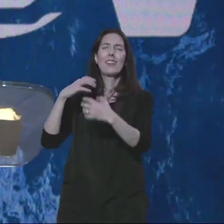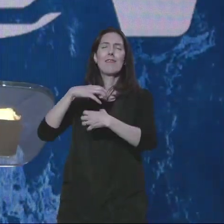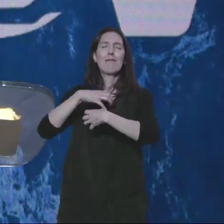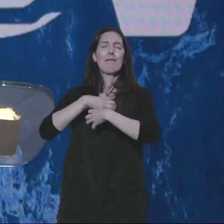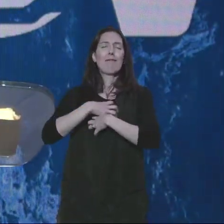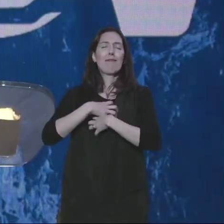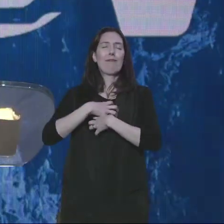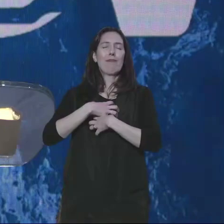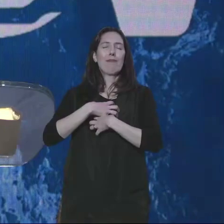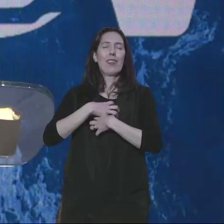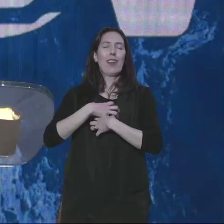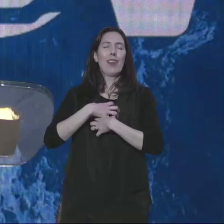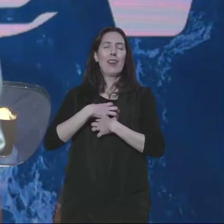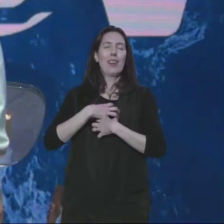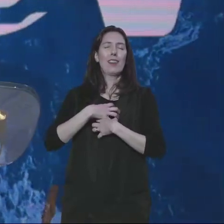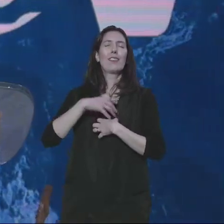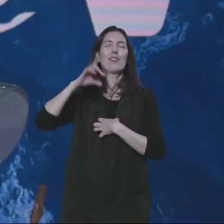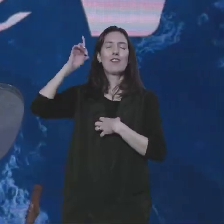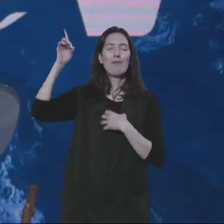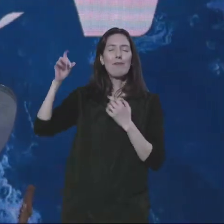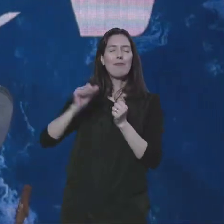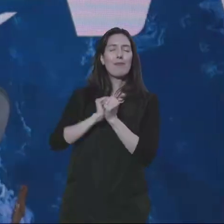a presença de Deus aqui na terra,